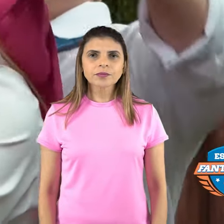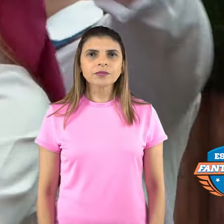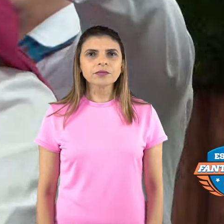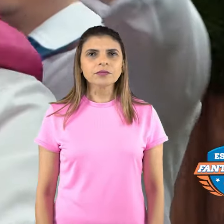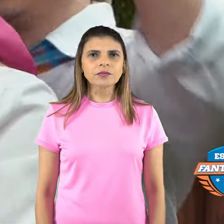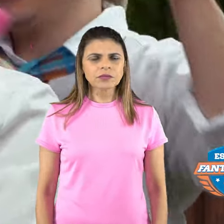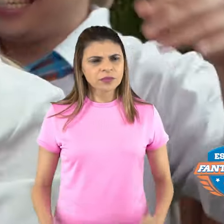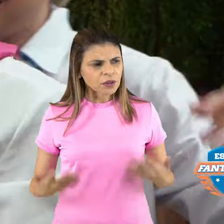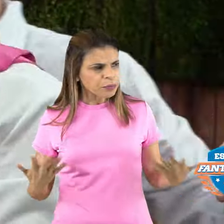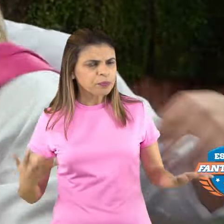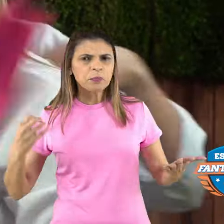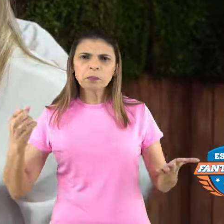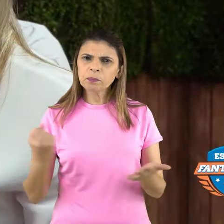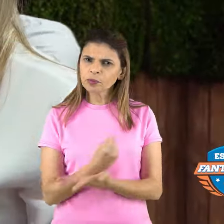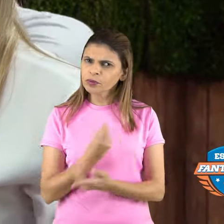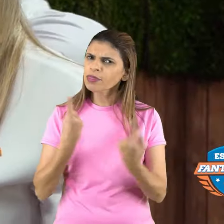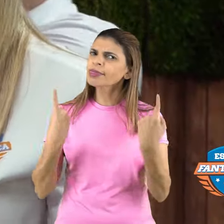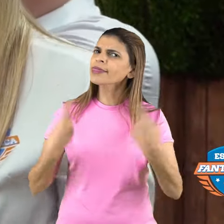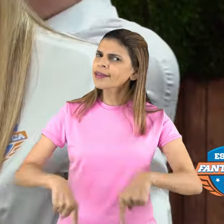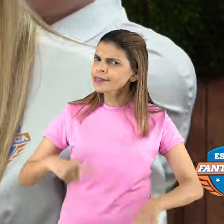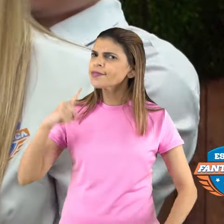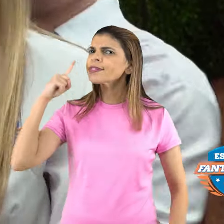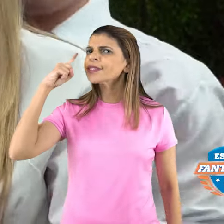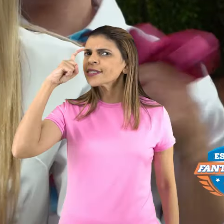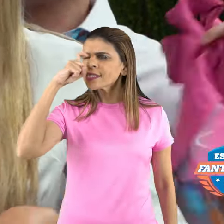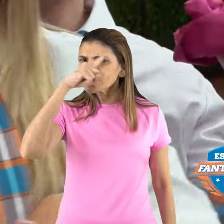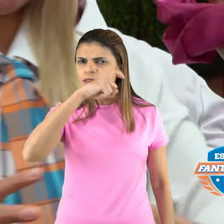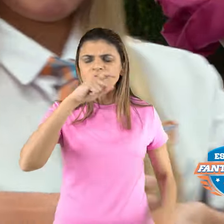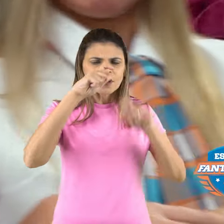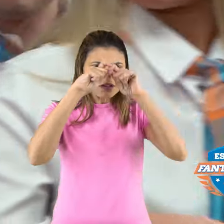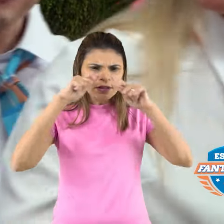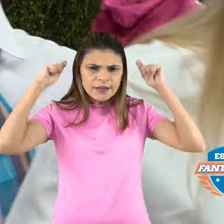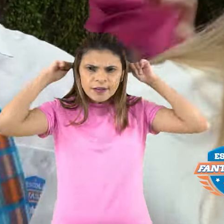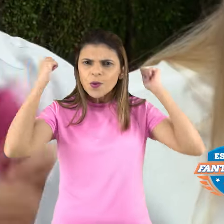E poxa, esse desafio é muito difícil por causa da venda.